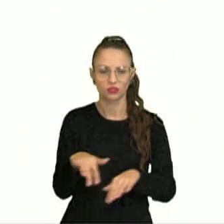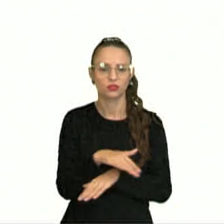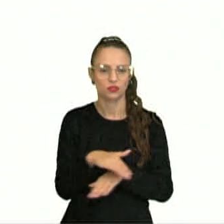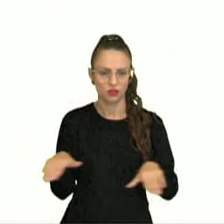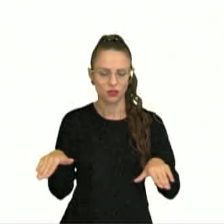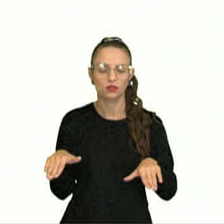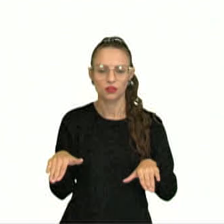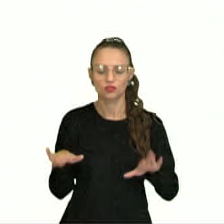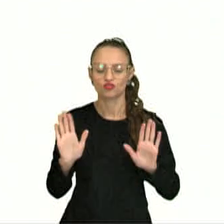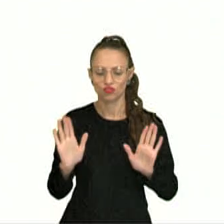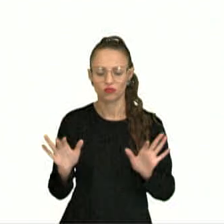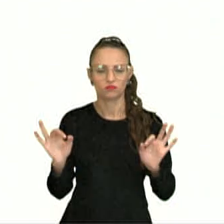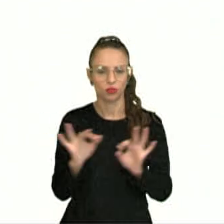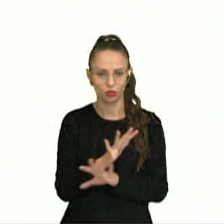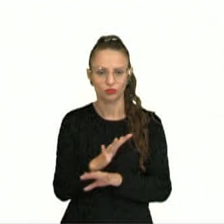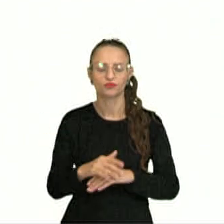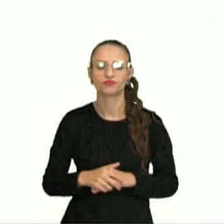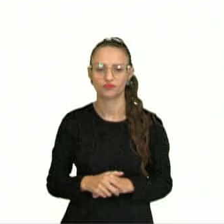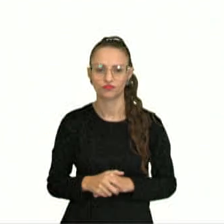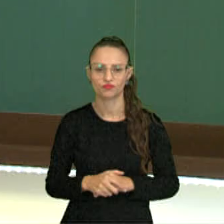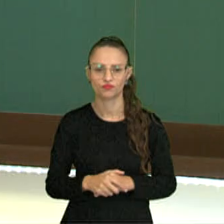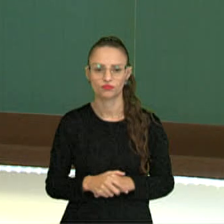finalizada, já recolheu, certo?